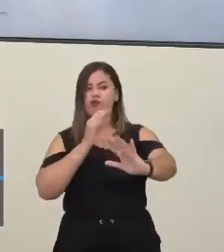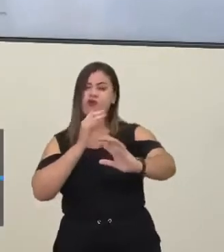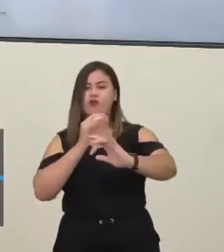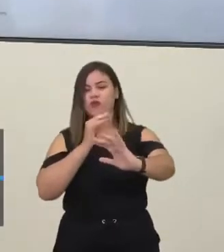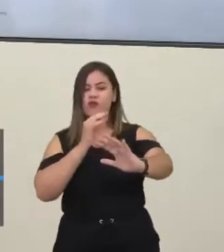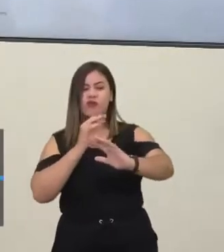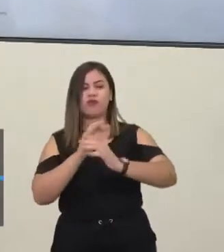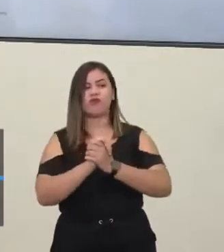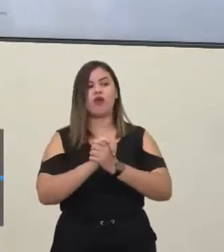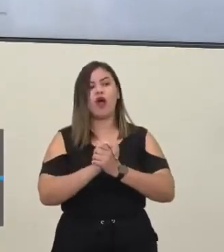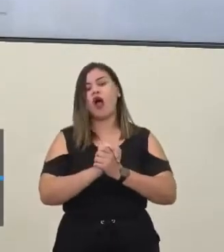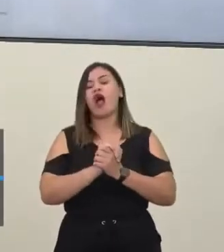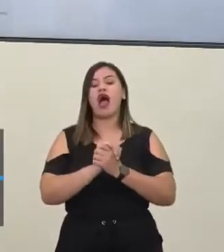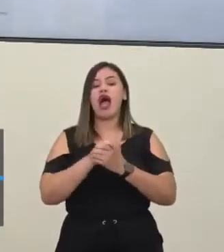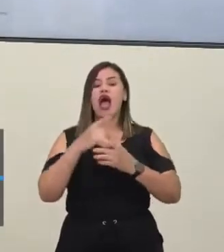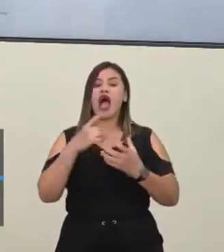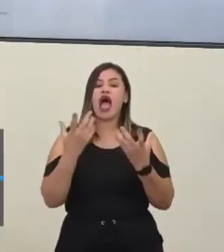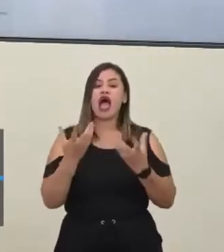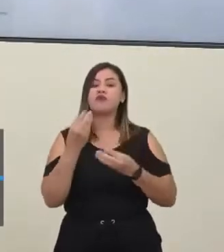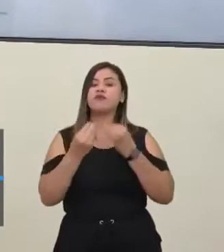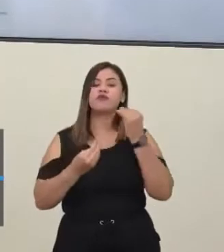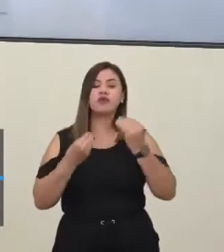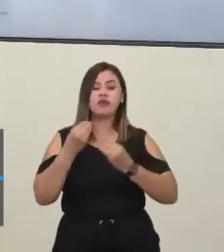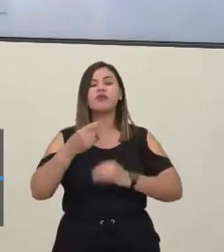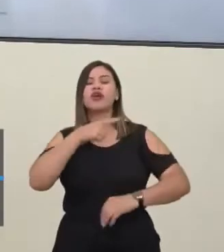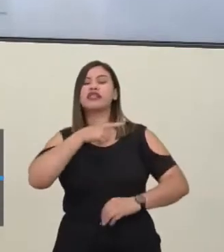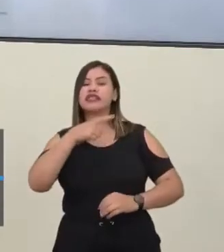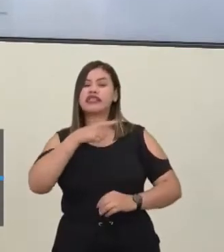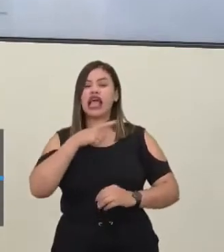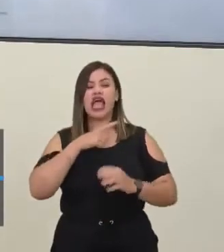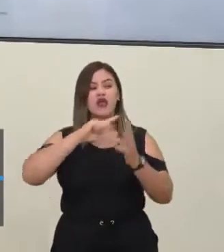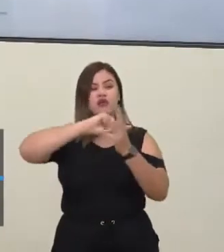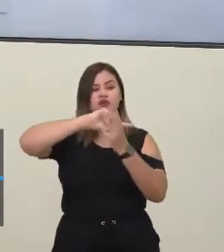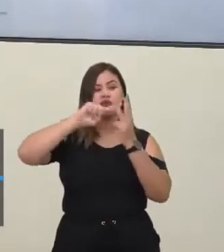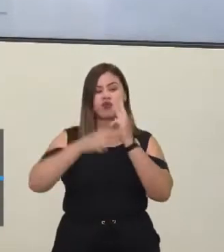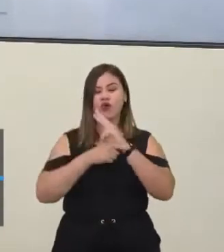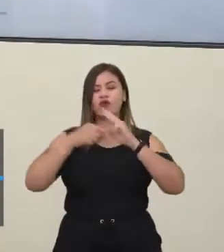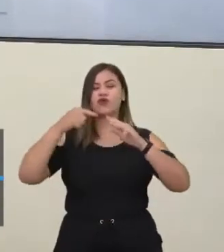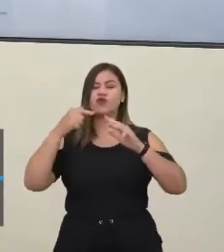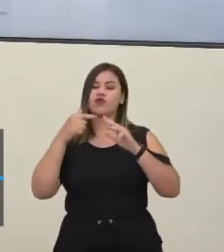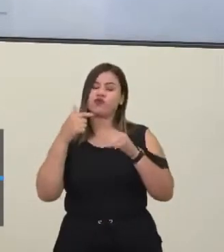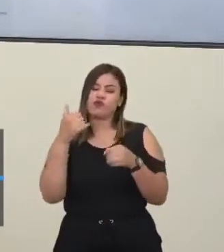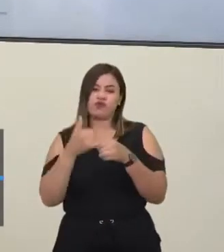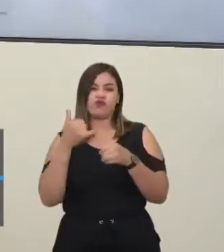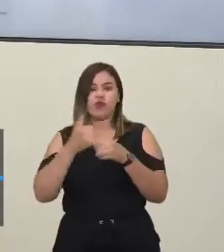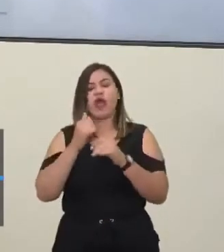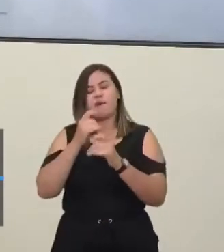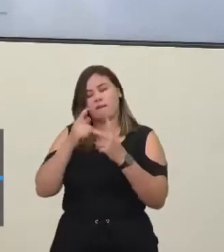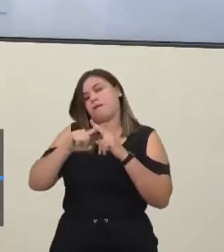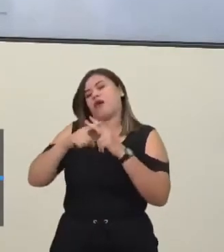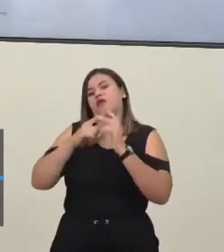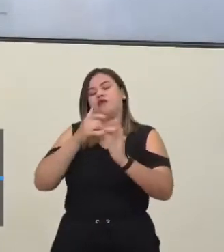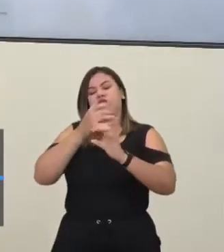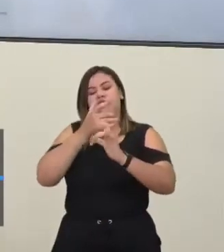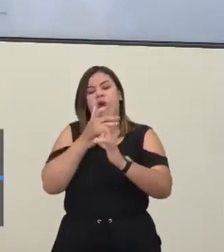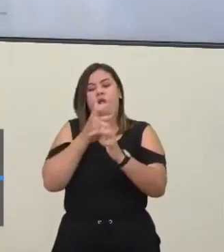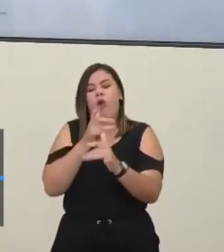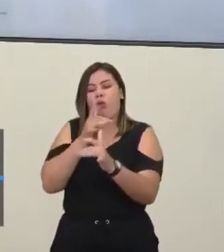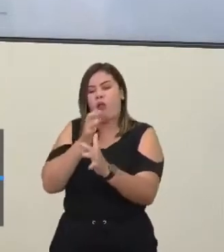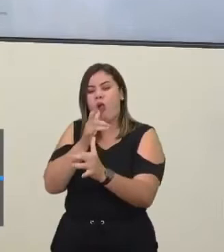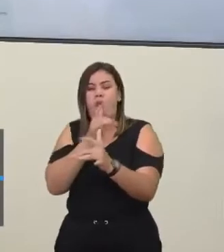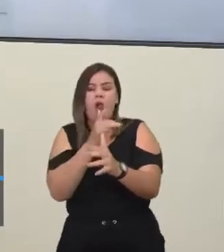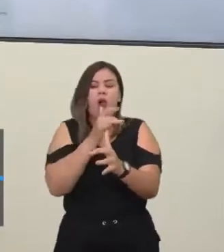sax alto, enfim, tá? Então, a gente sempre tem esses trios de metais, tá? Claro que na música sinfônica nós também temos,